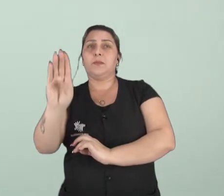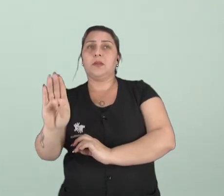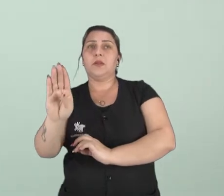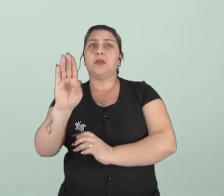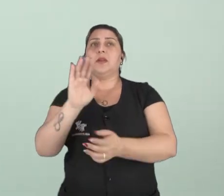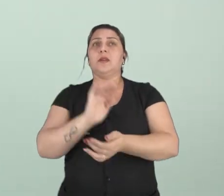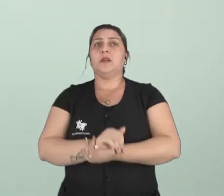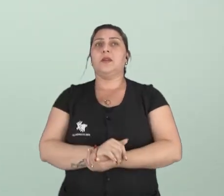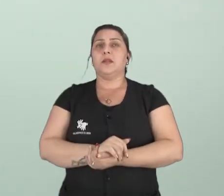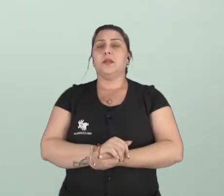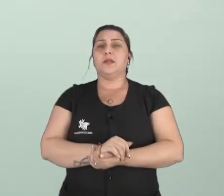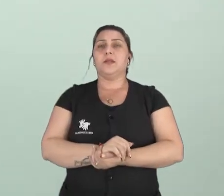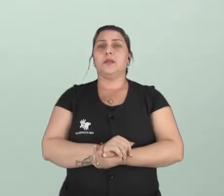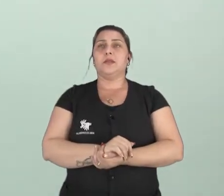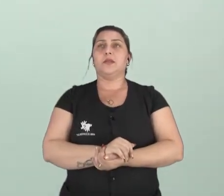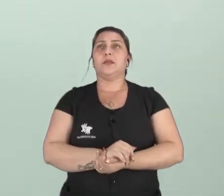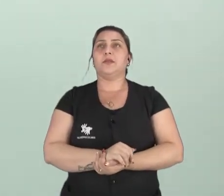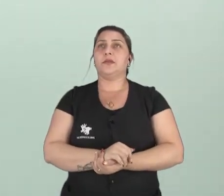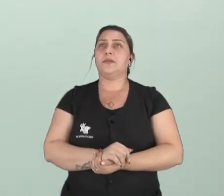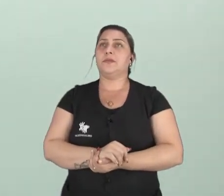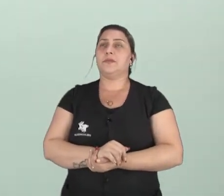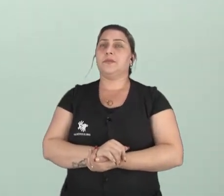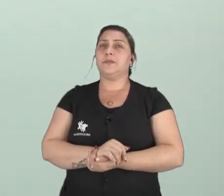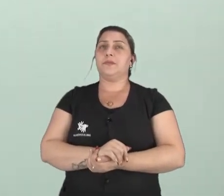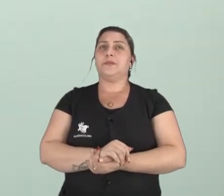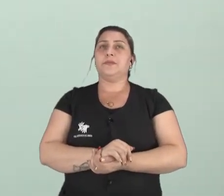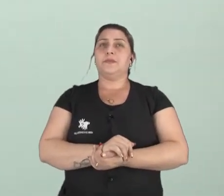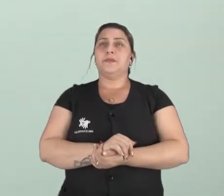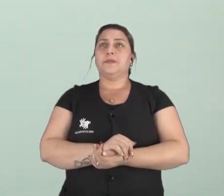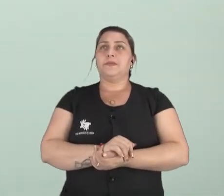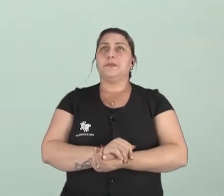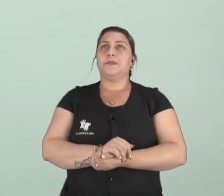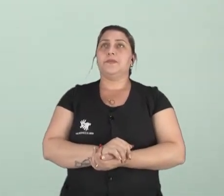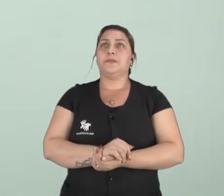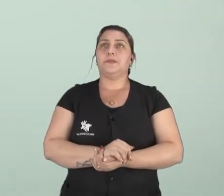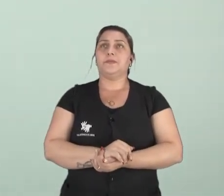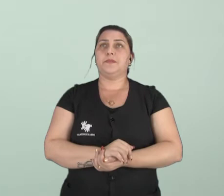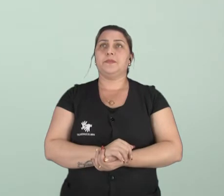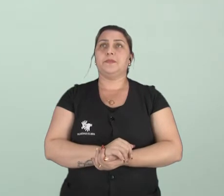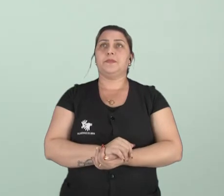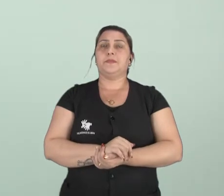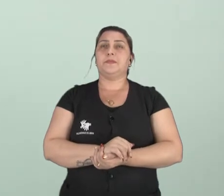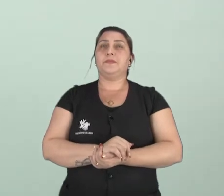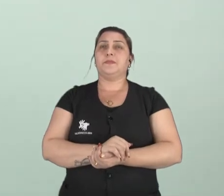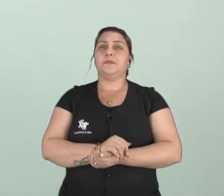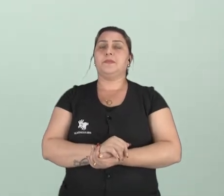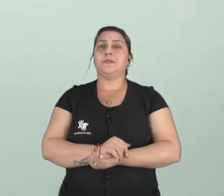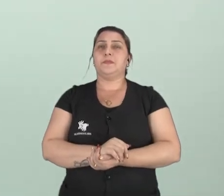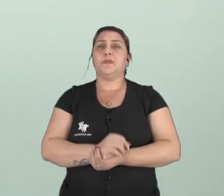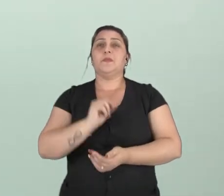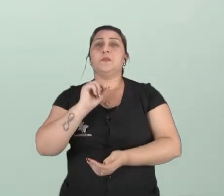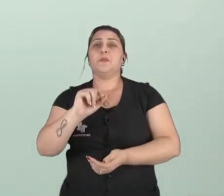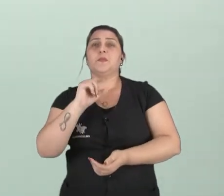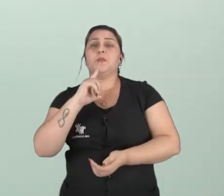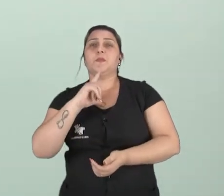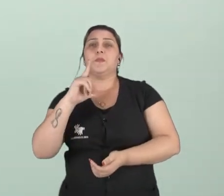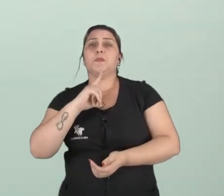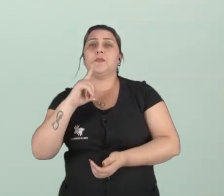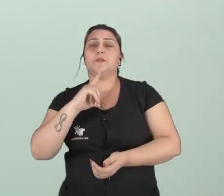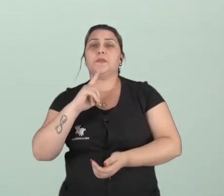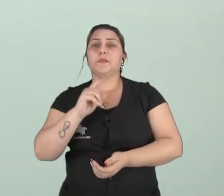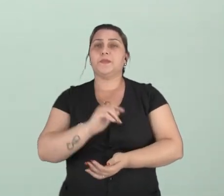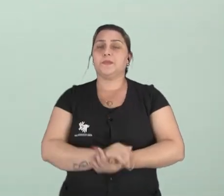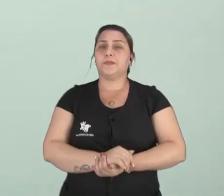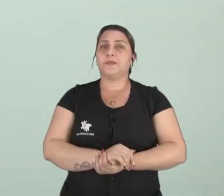Instituído, então, pelo ato institucional número 2, né, o A2. E aí, pessoal, o que a gente tem nesse